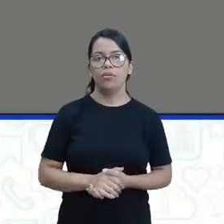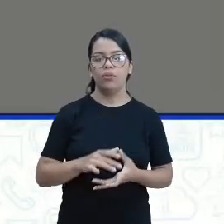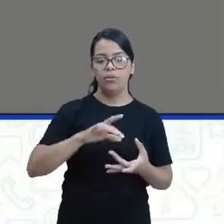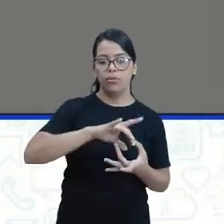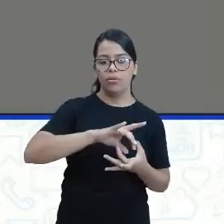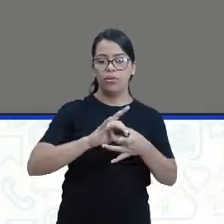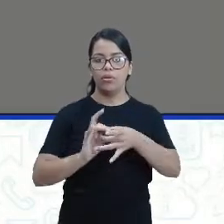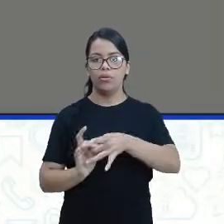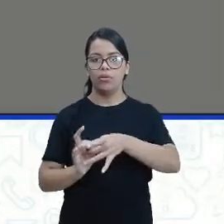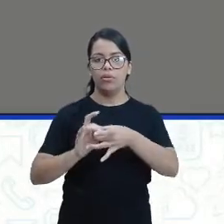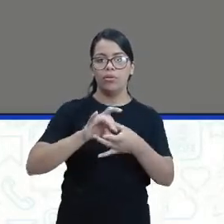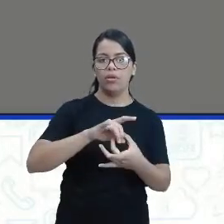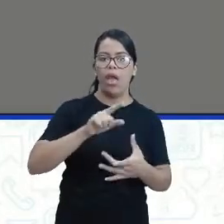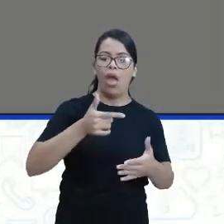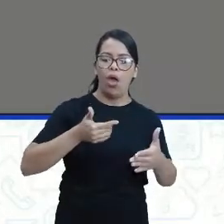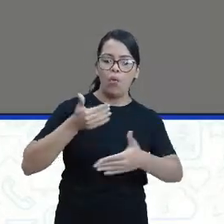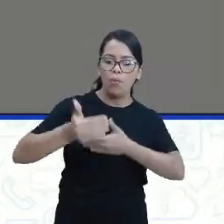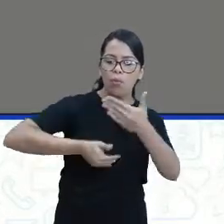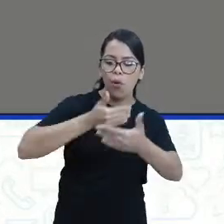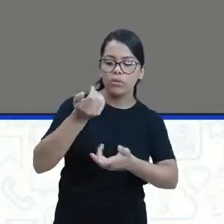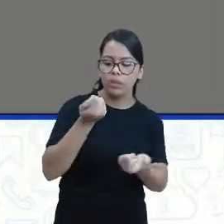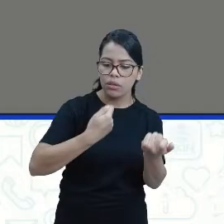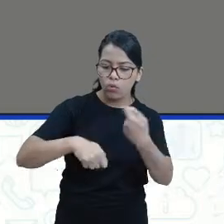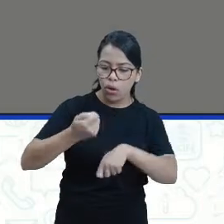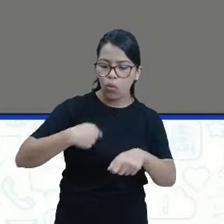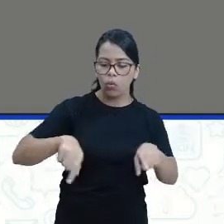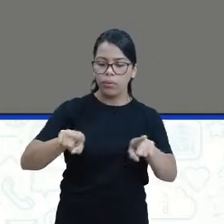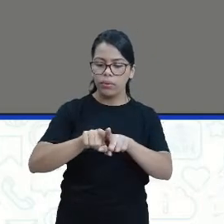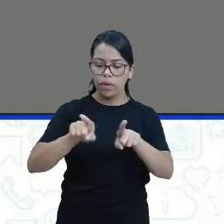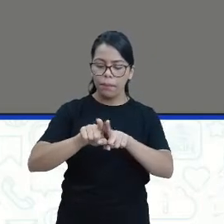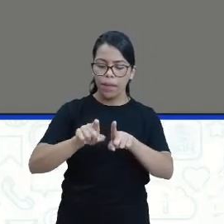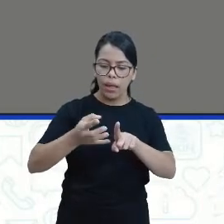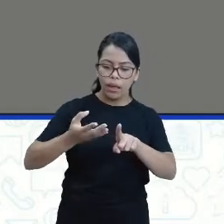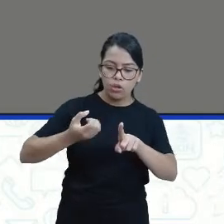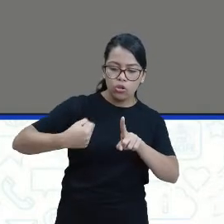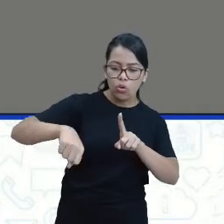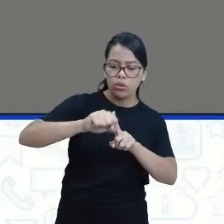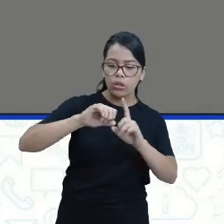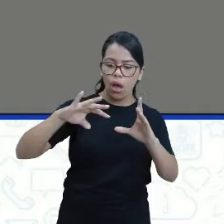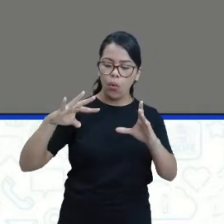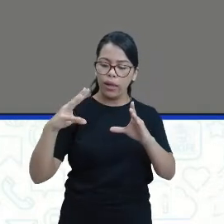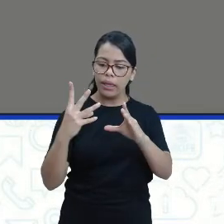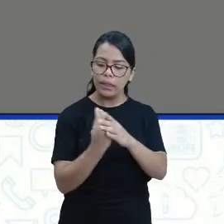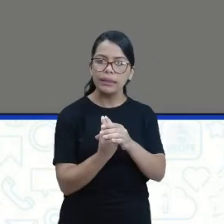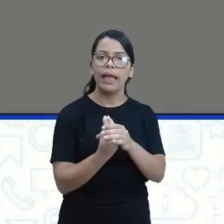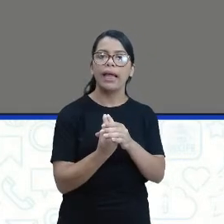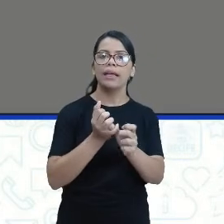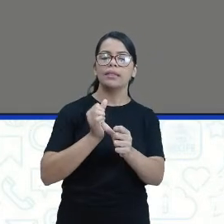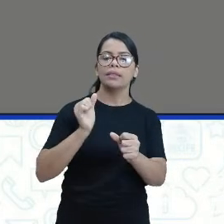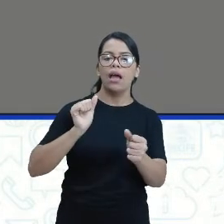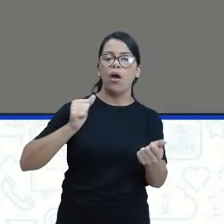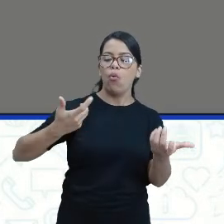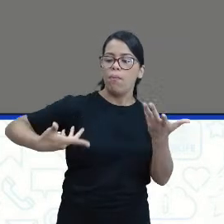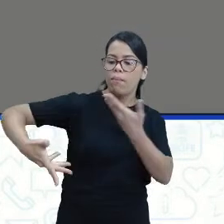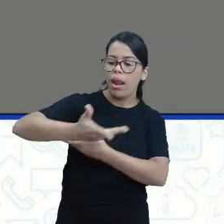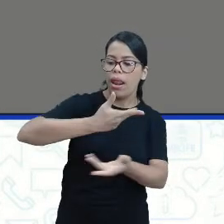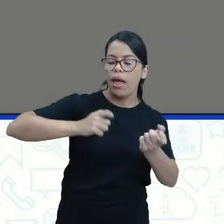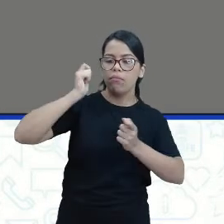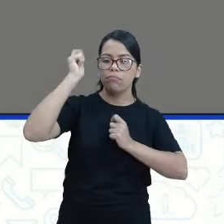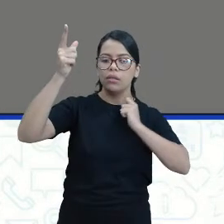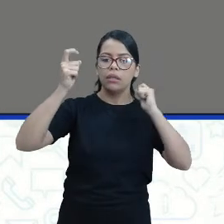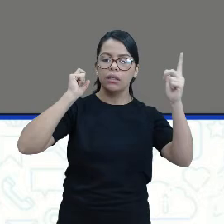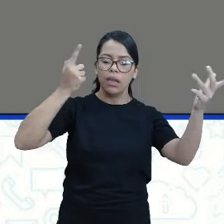Tá? Processo econômico e social, integração, transações financeiras e comerciais, troca de ideia, fluxo de